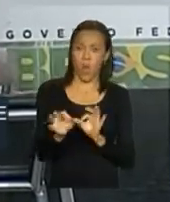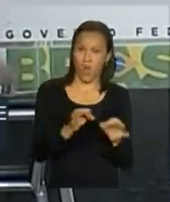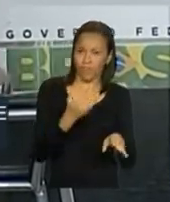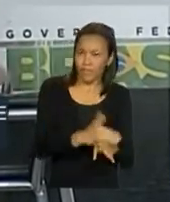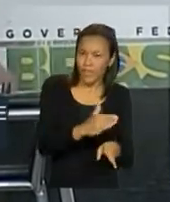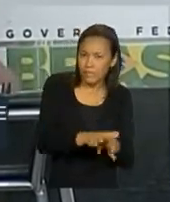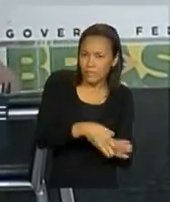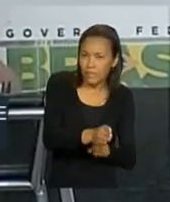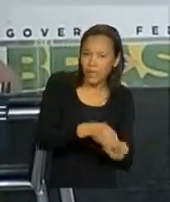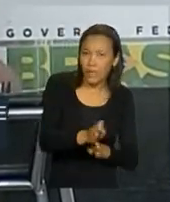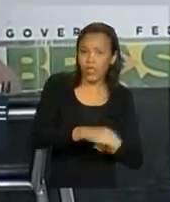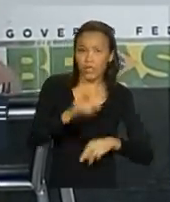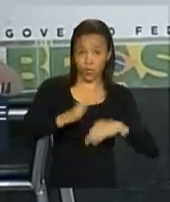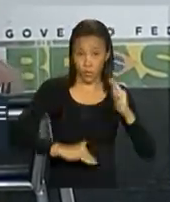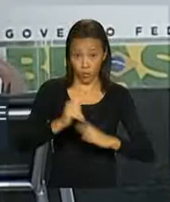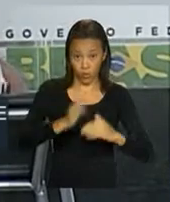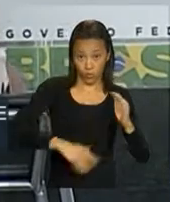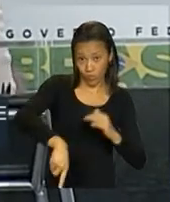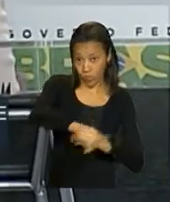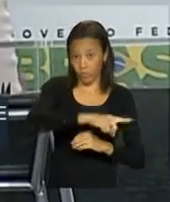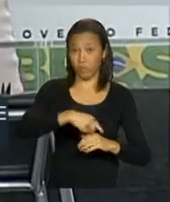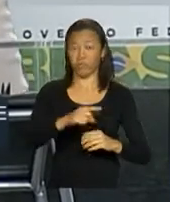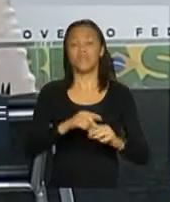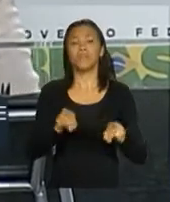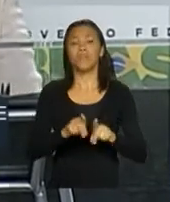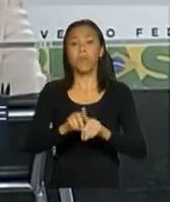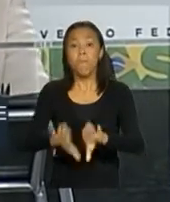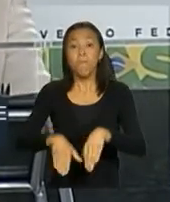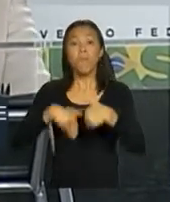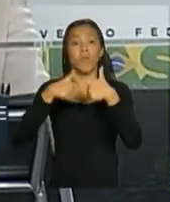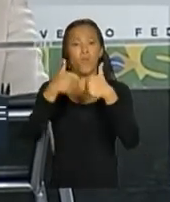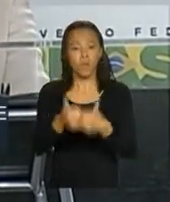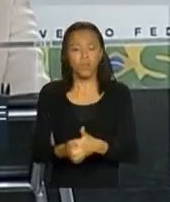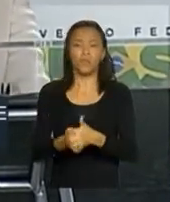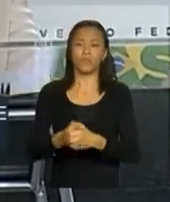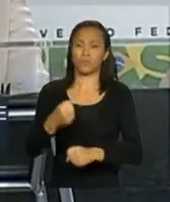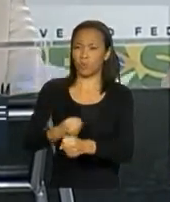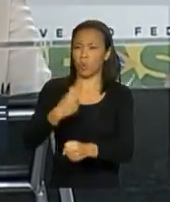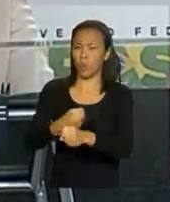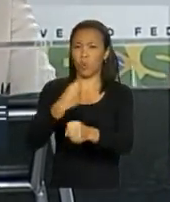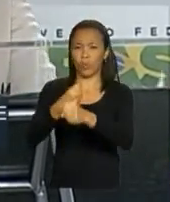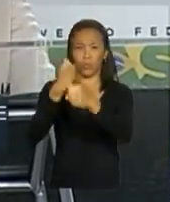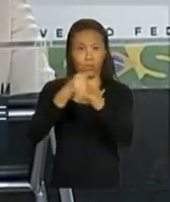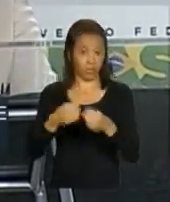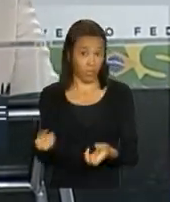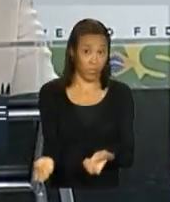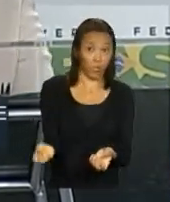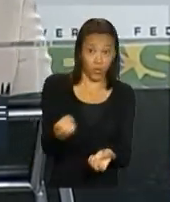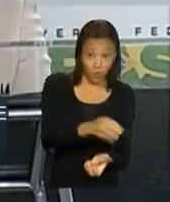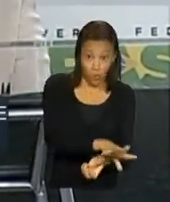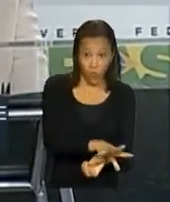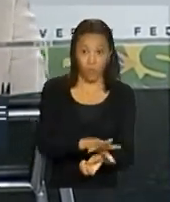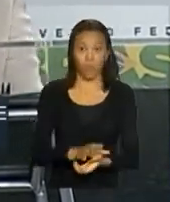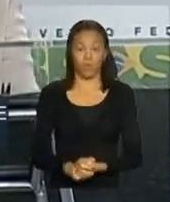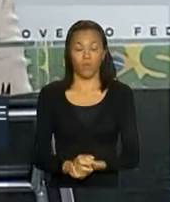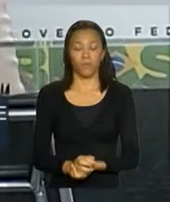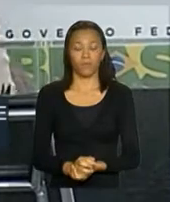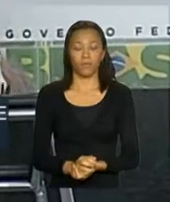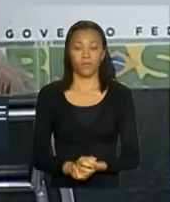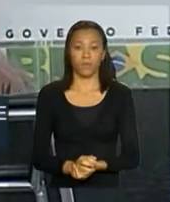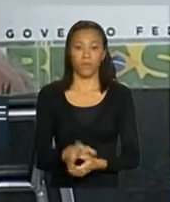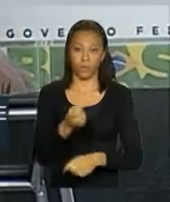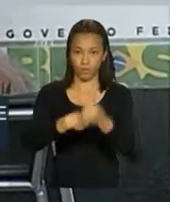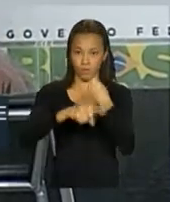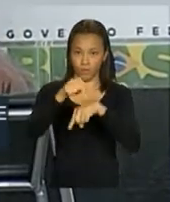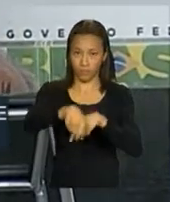as oportunidades de emprego e melhorando a infraestrutura para essa nova realidade.